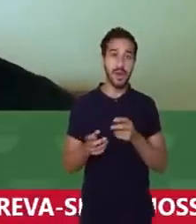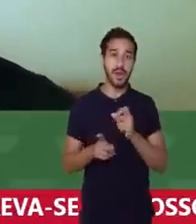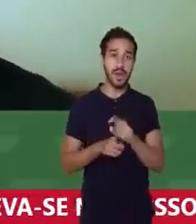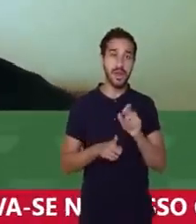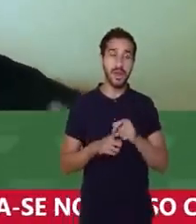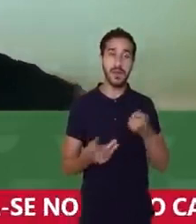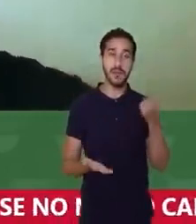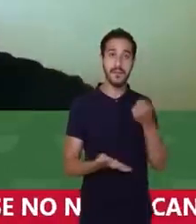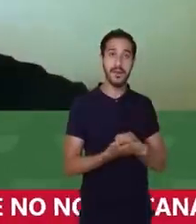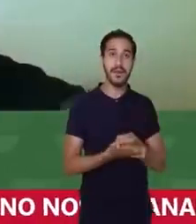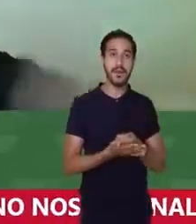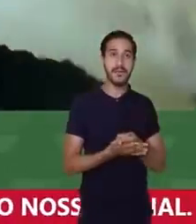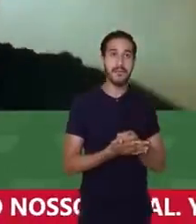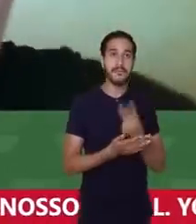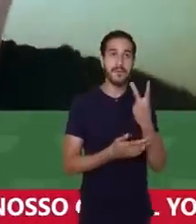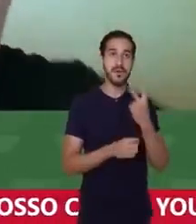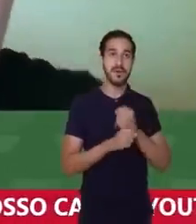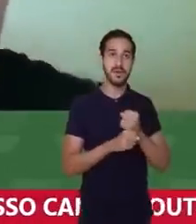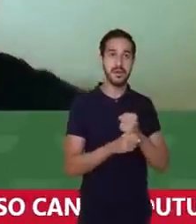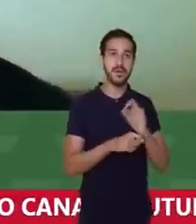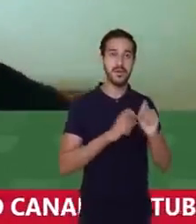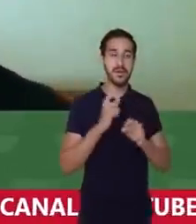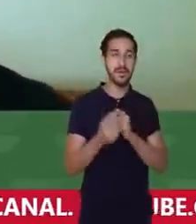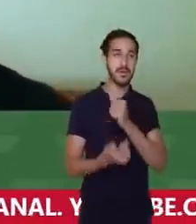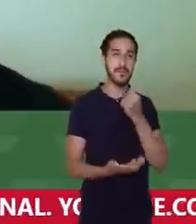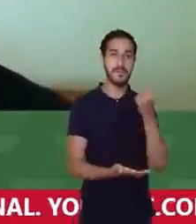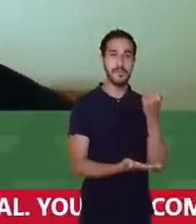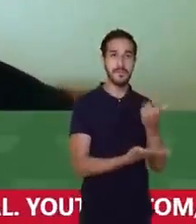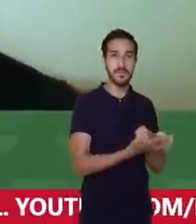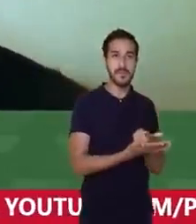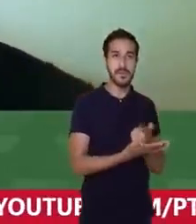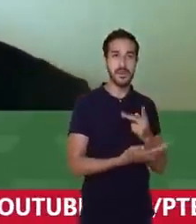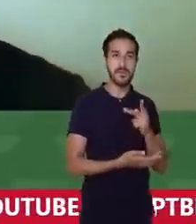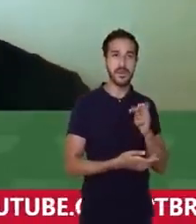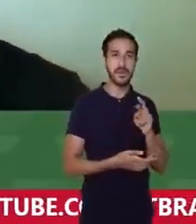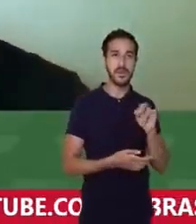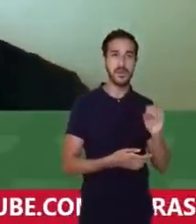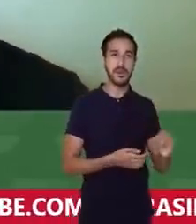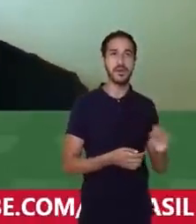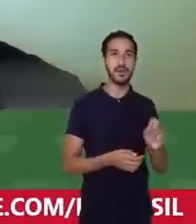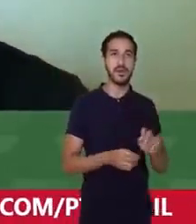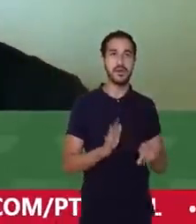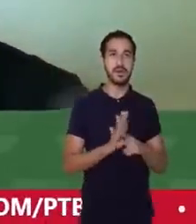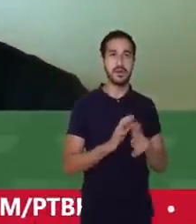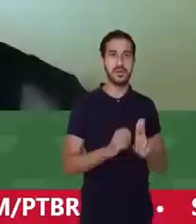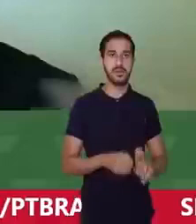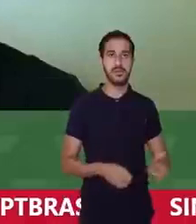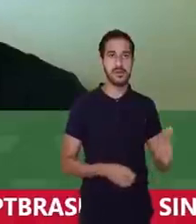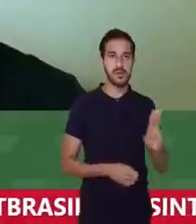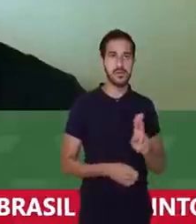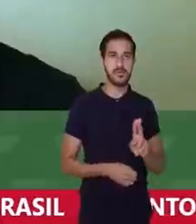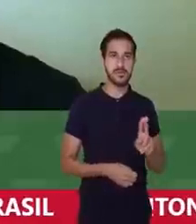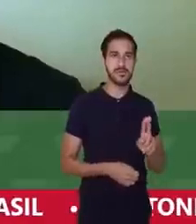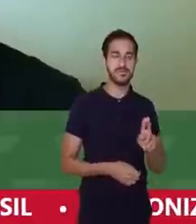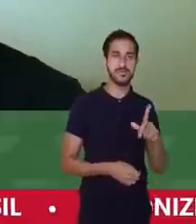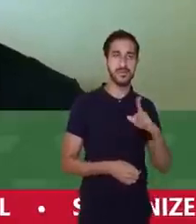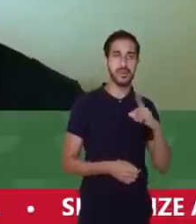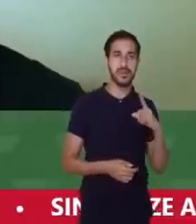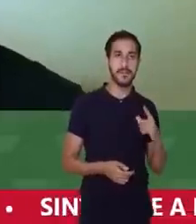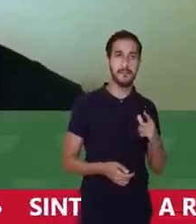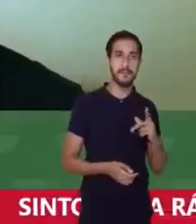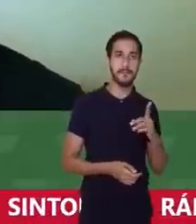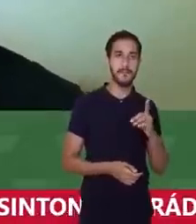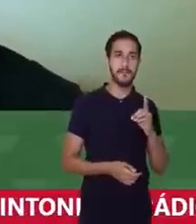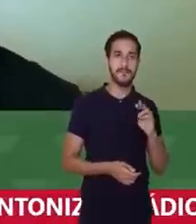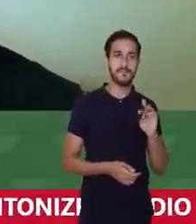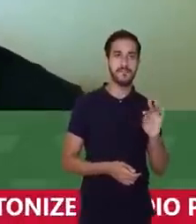pelos dutos em 2 anos o que pagaram a Petrobras pela obtenção dos dutos